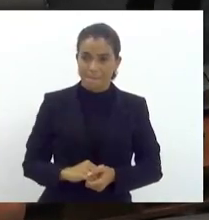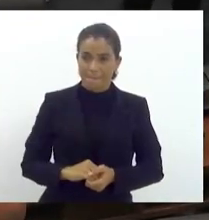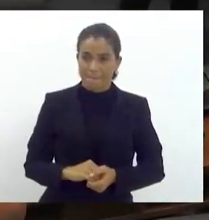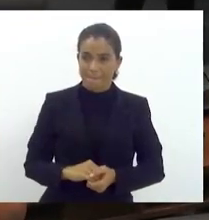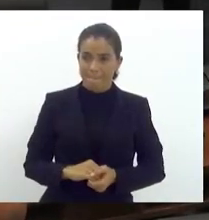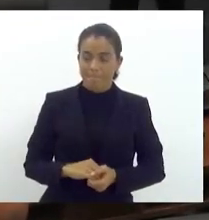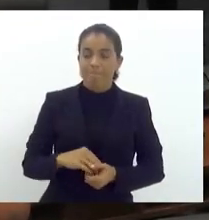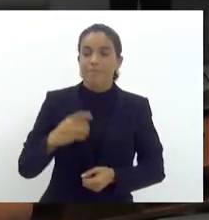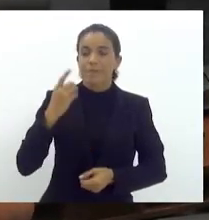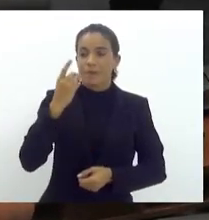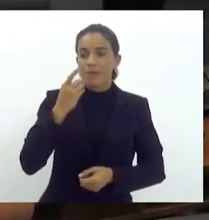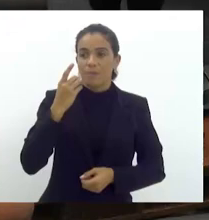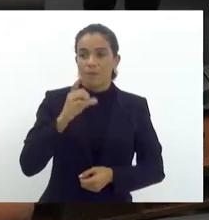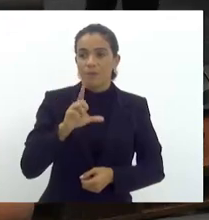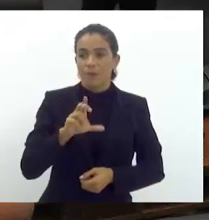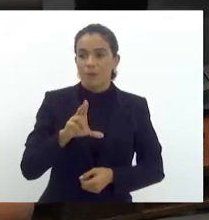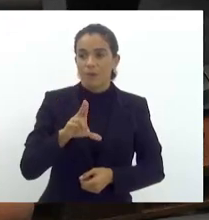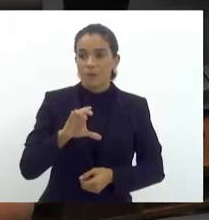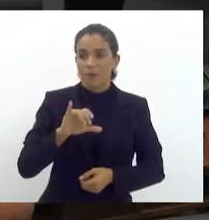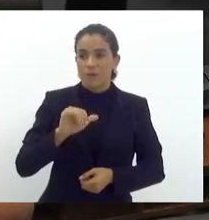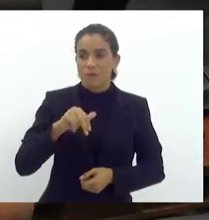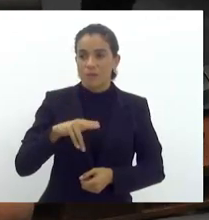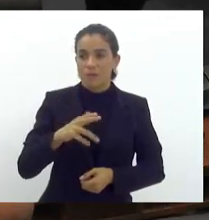deputada Lucinha por